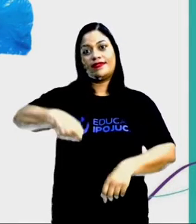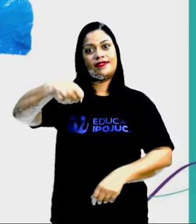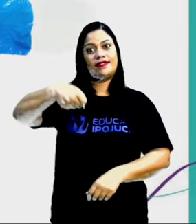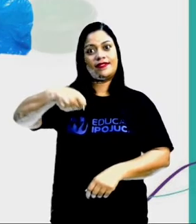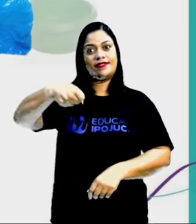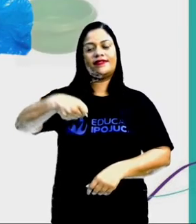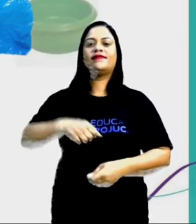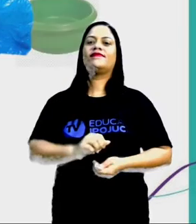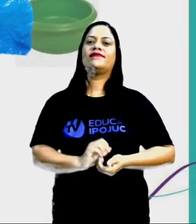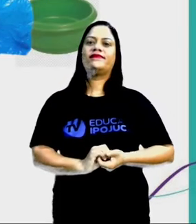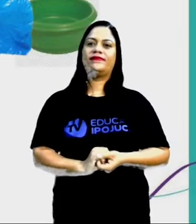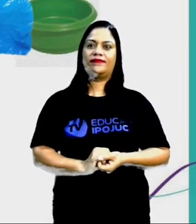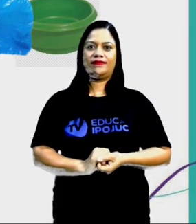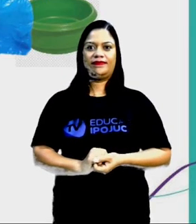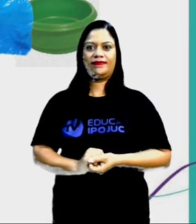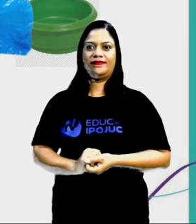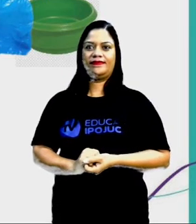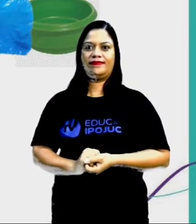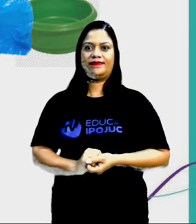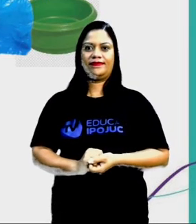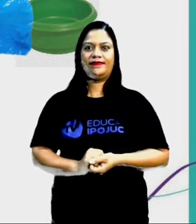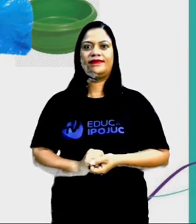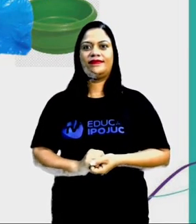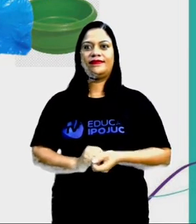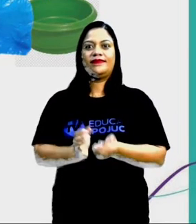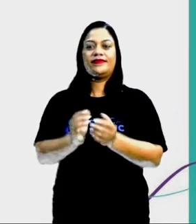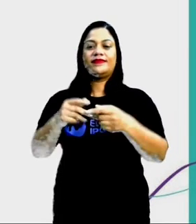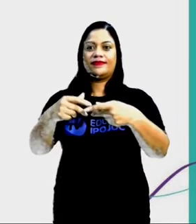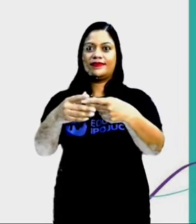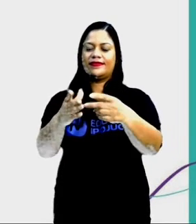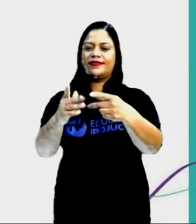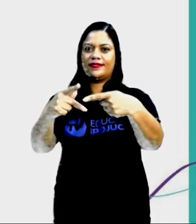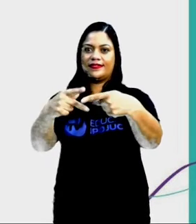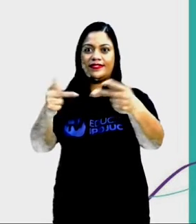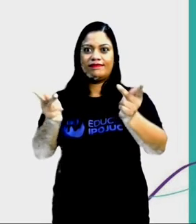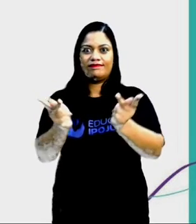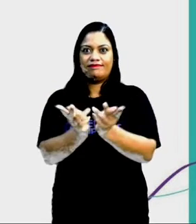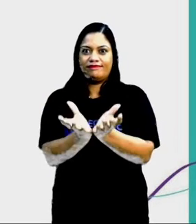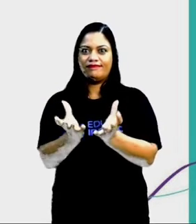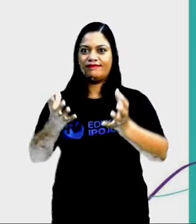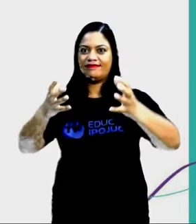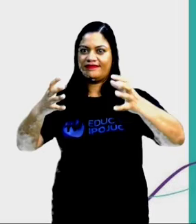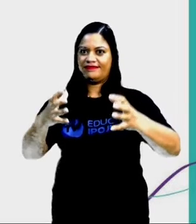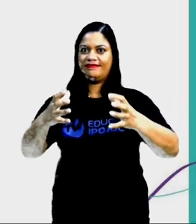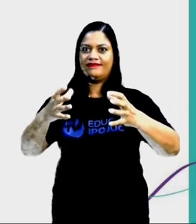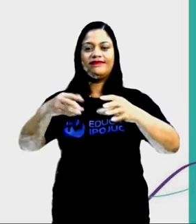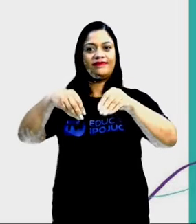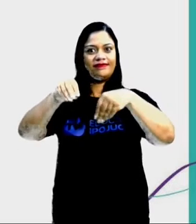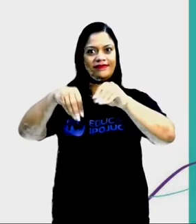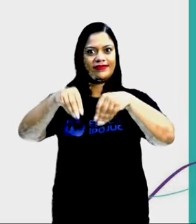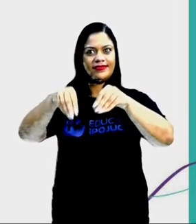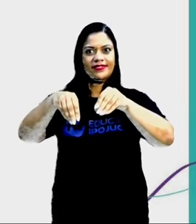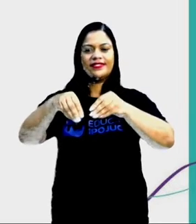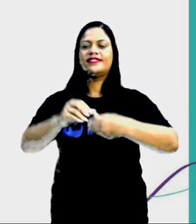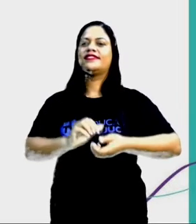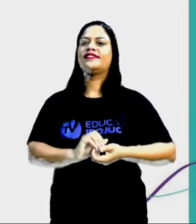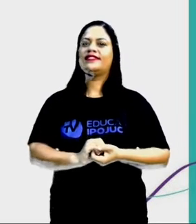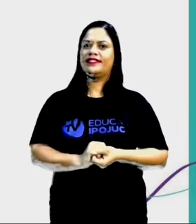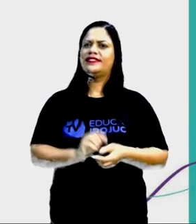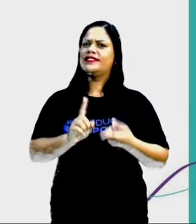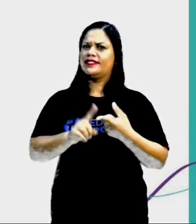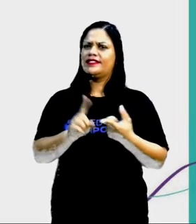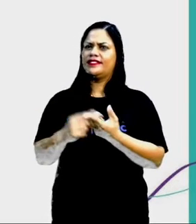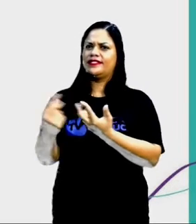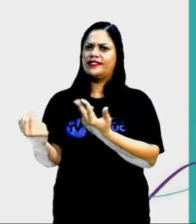plástico, temos a bacia de plástico. Há também os mesmos